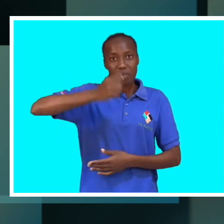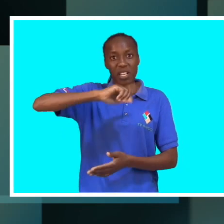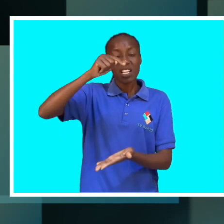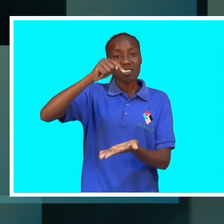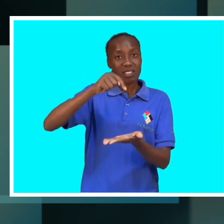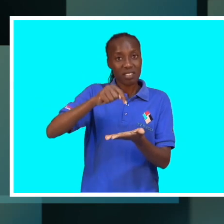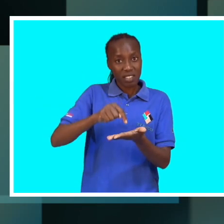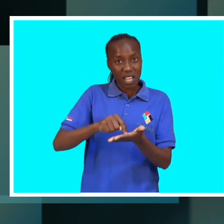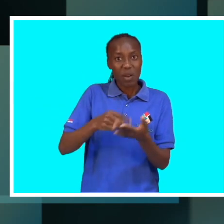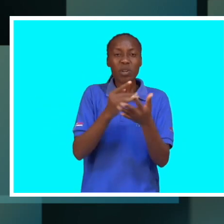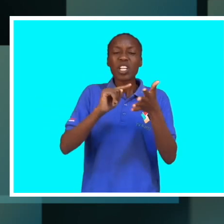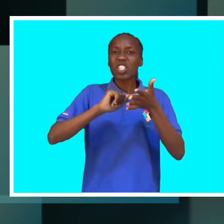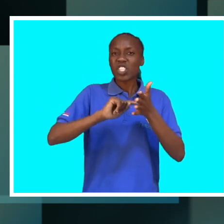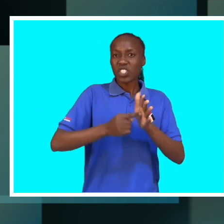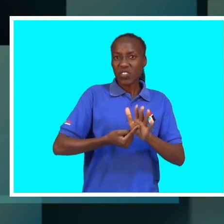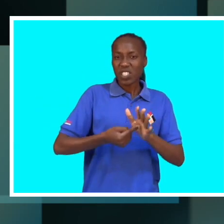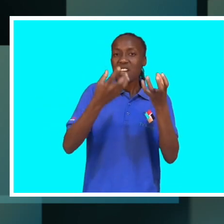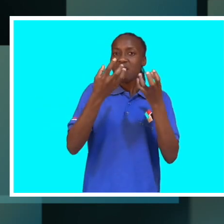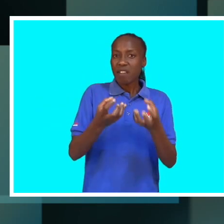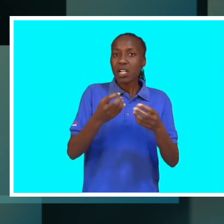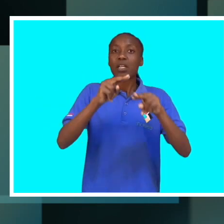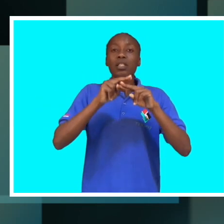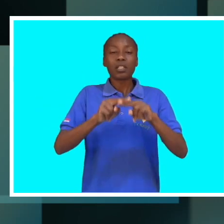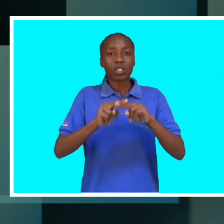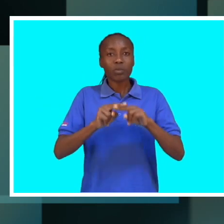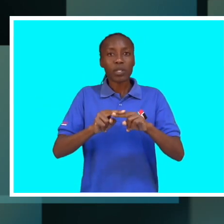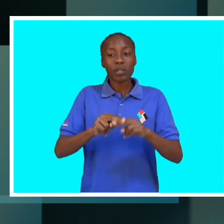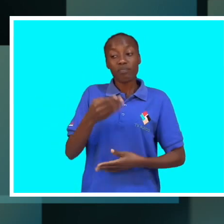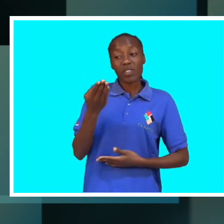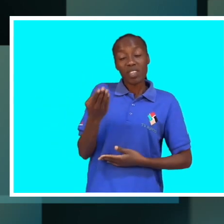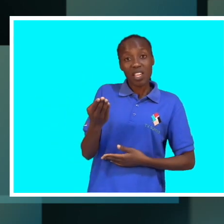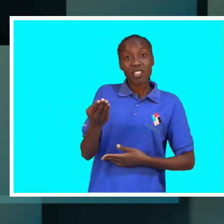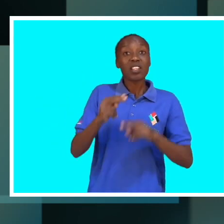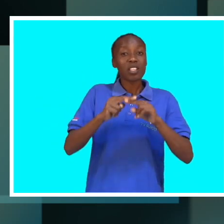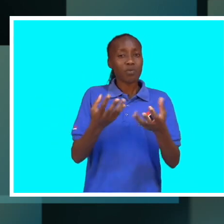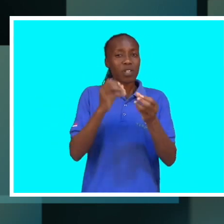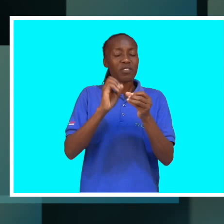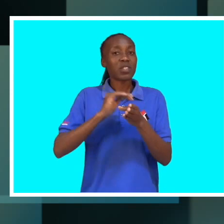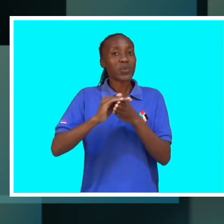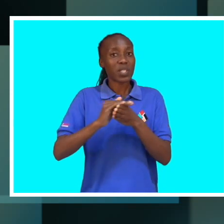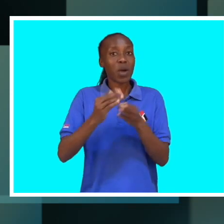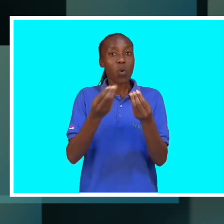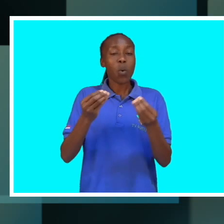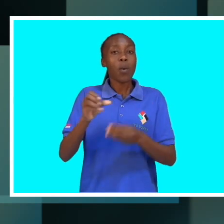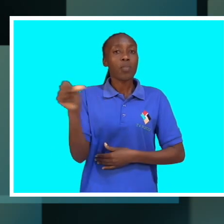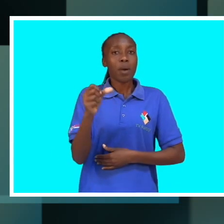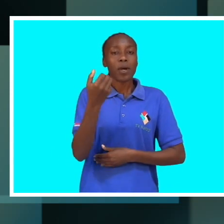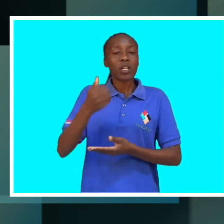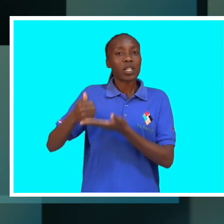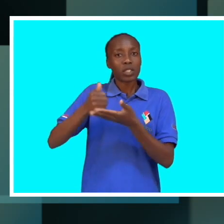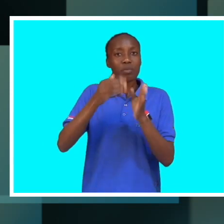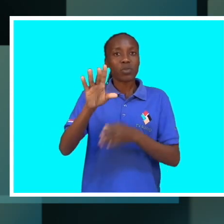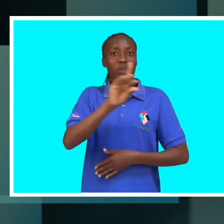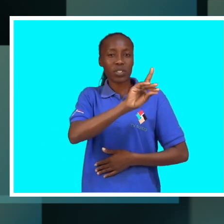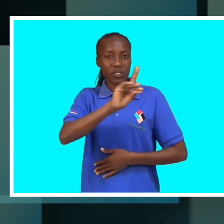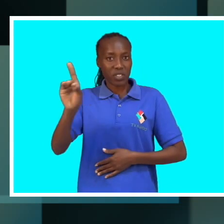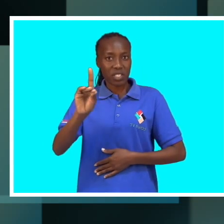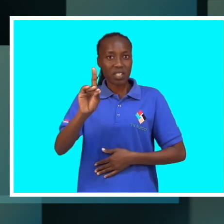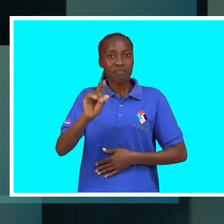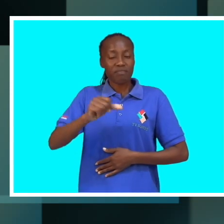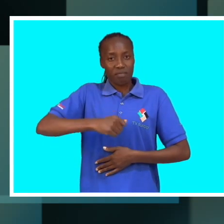cidades muitas das vezes há carença de transporte e este meio pode também servir de táxi e pode ajudar as pessoas com deficiência